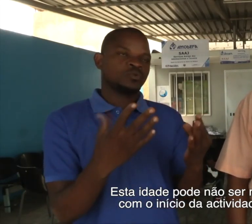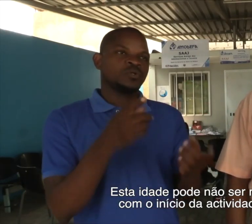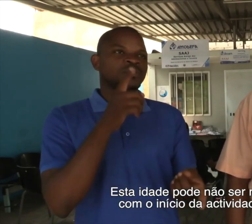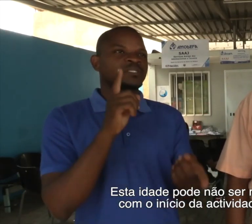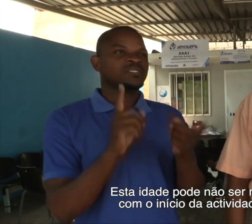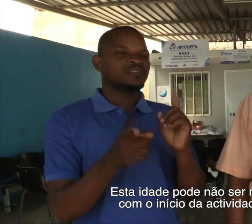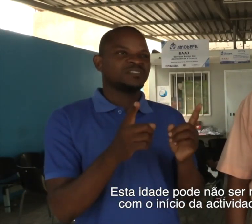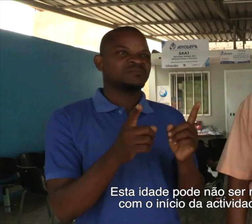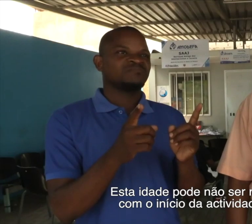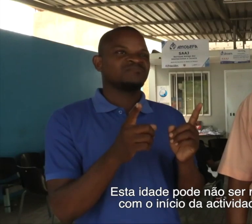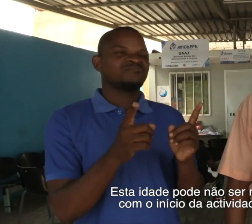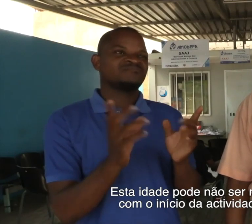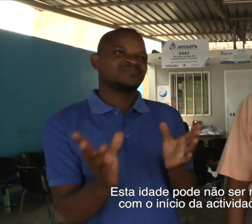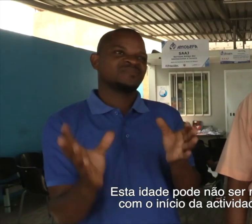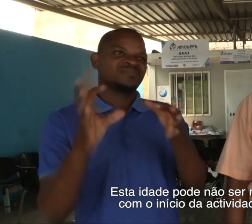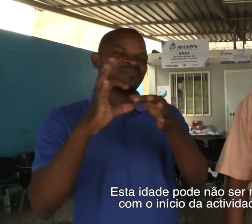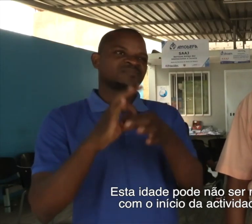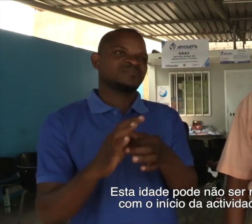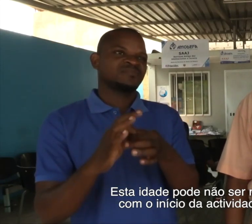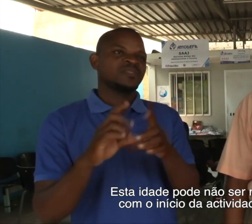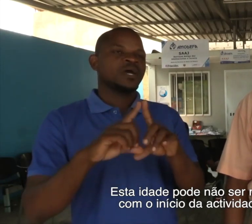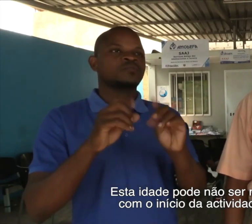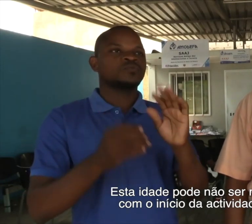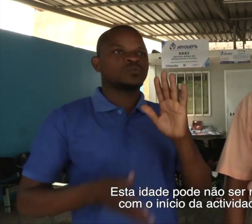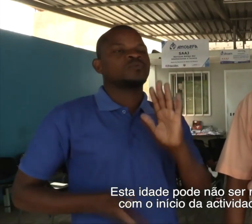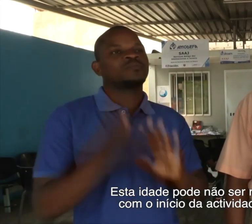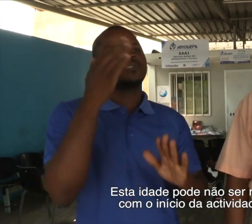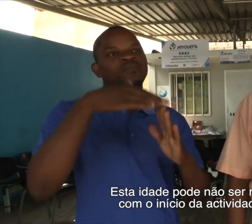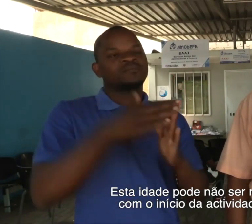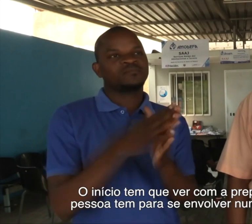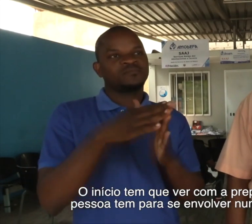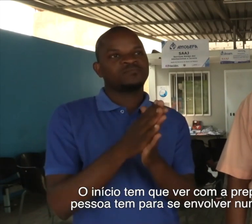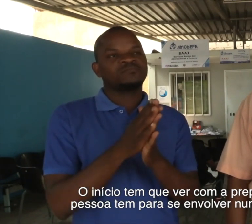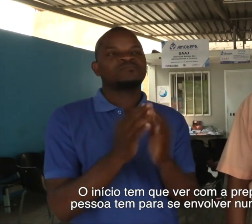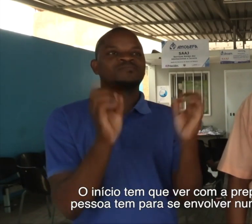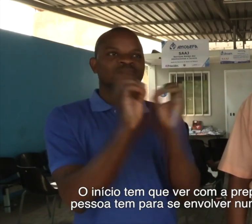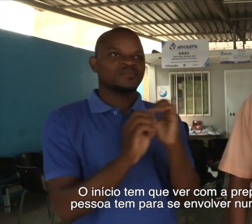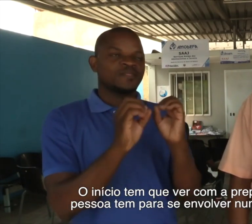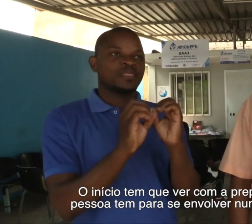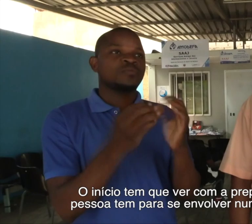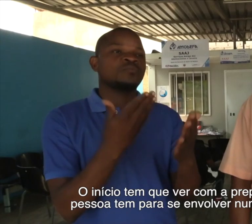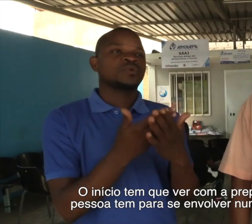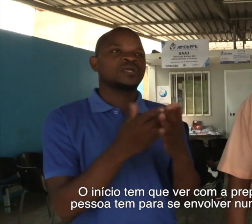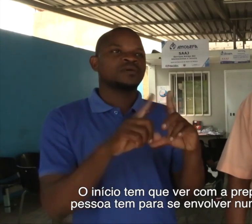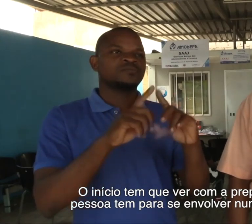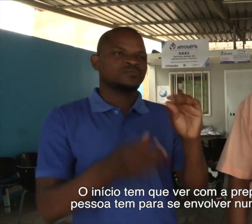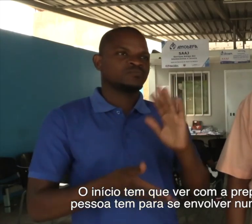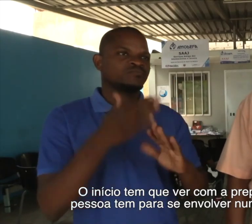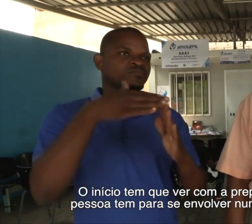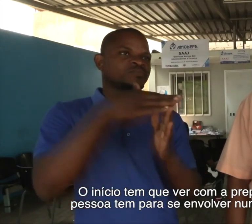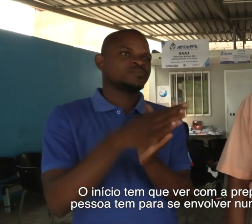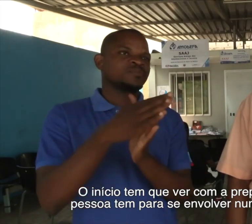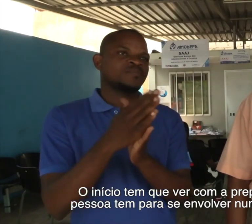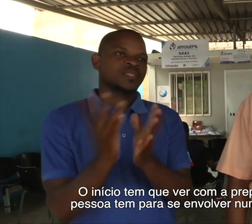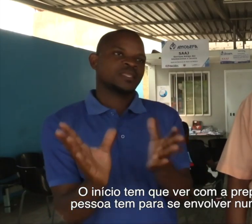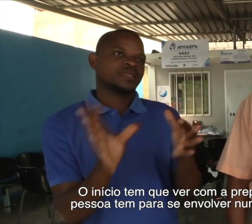relativamente relacionada com por exemplo o início da atividade sexual porque a questão do início da atividade sexual tem muito